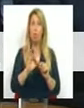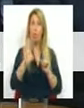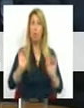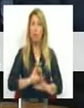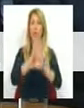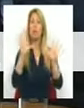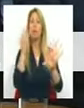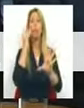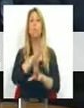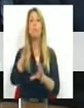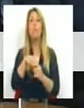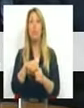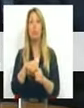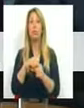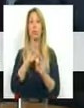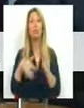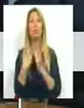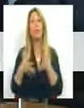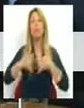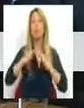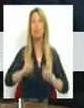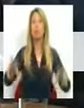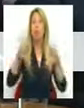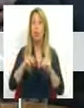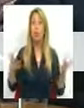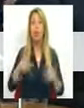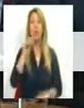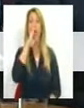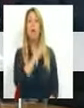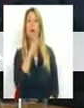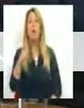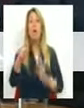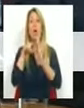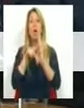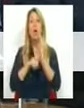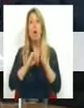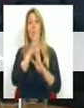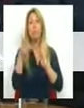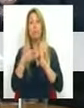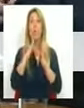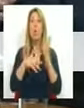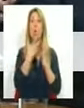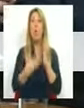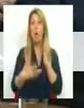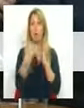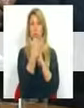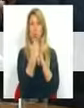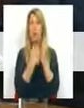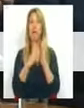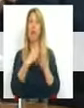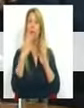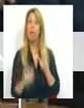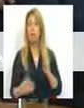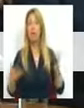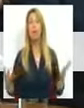o conteúdo de planos de reestruturação e a aplicação das normas constantes no quadro de referência, o commitment catalogue nesses, a